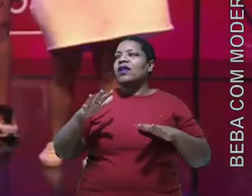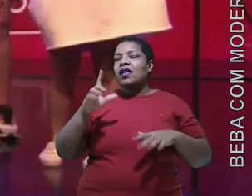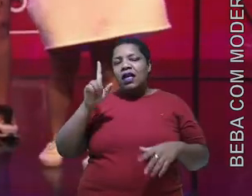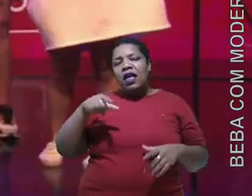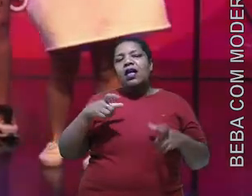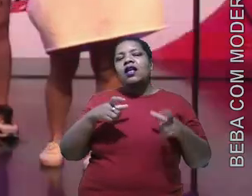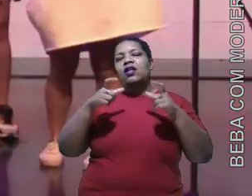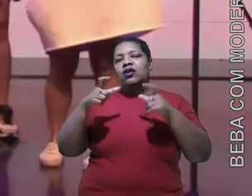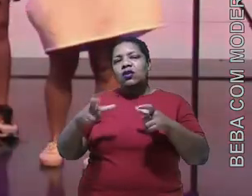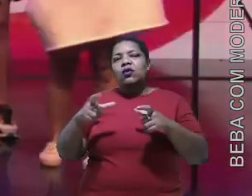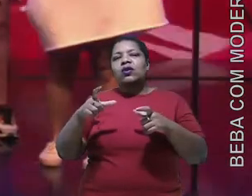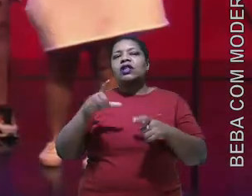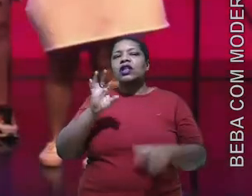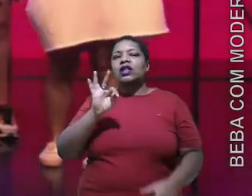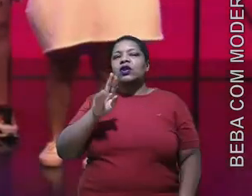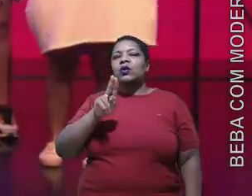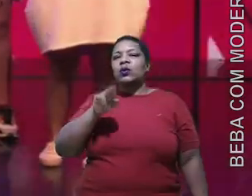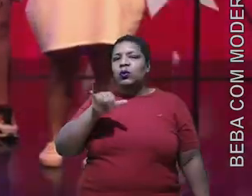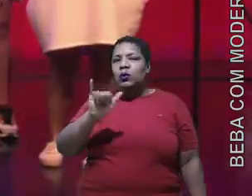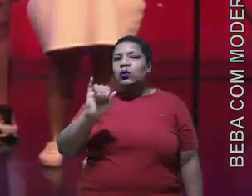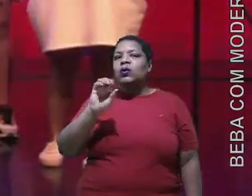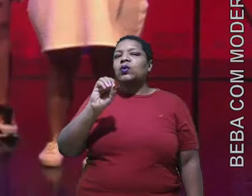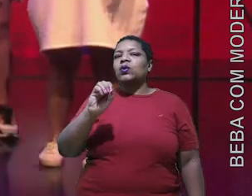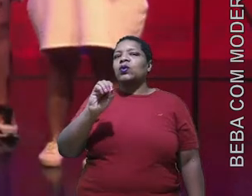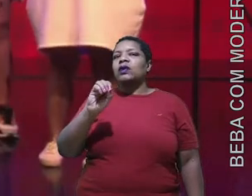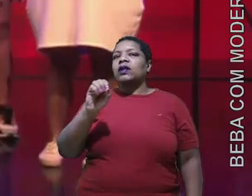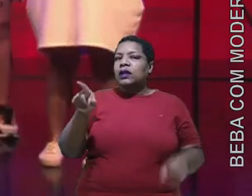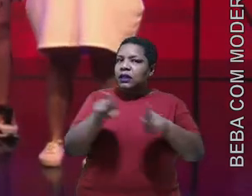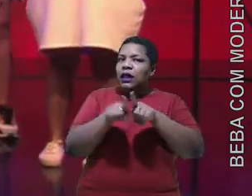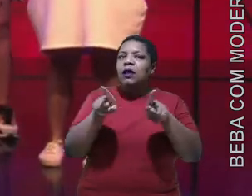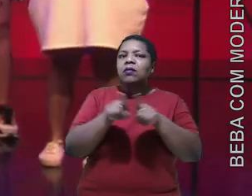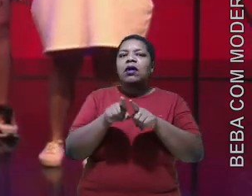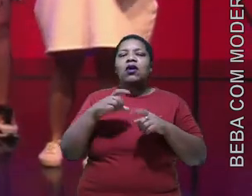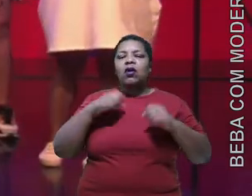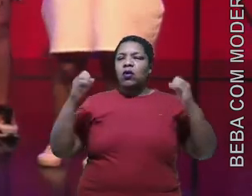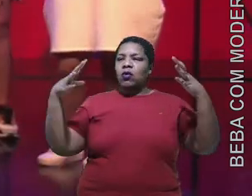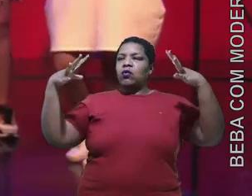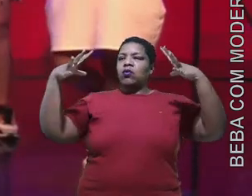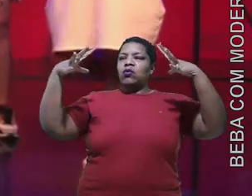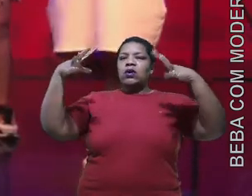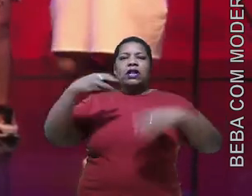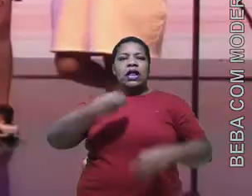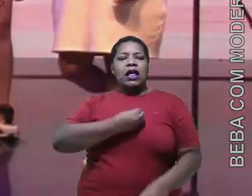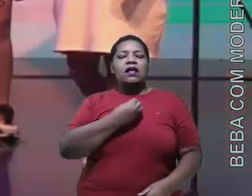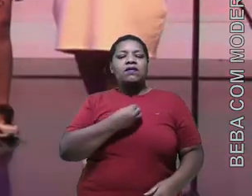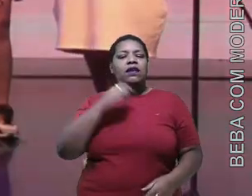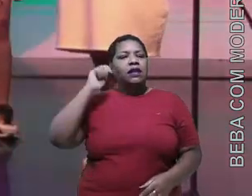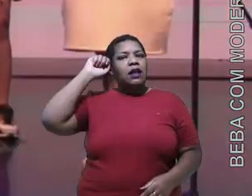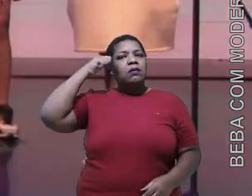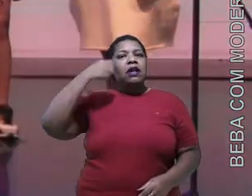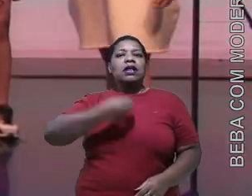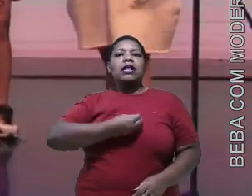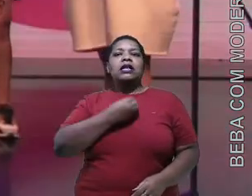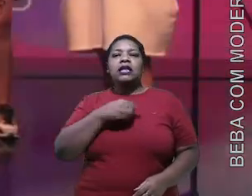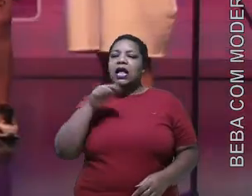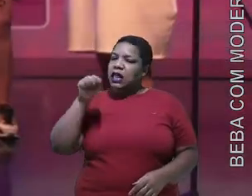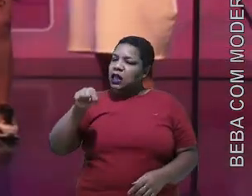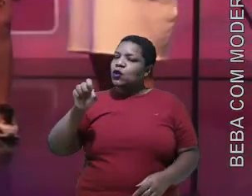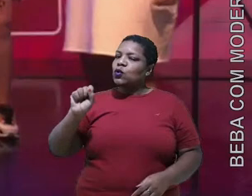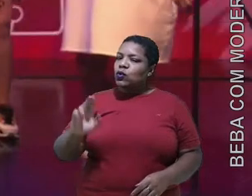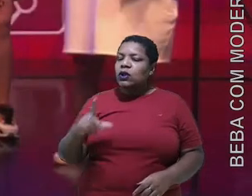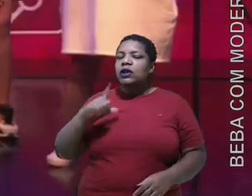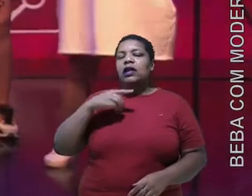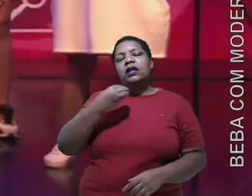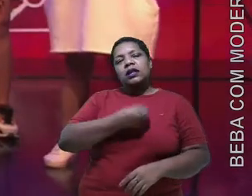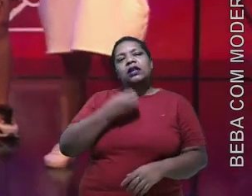parte do papel da Tuia também é colocar um holofote nas vidas pretas que estão existindo ali tentando